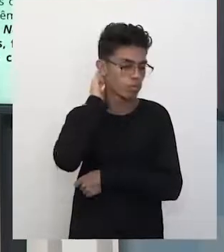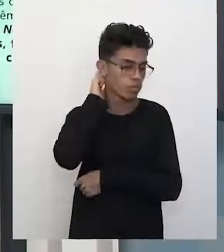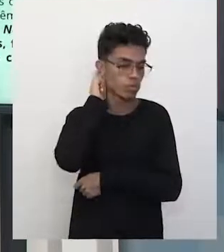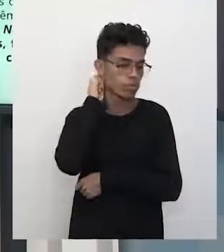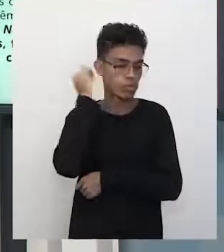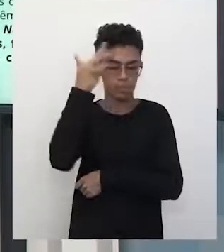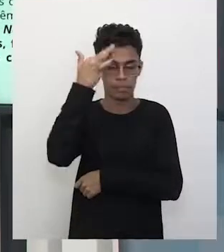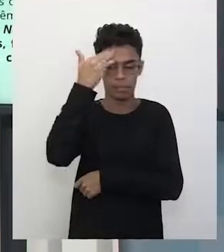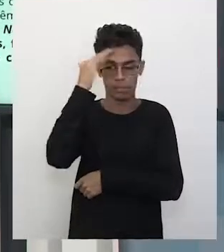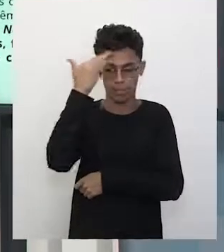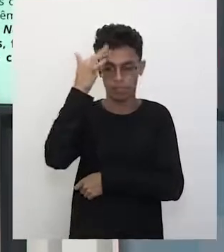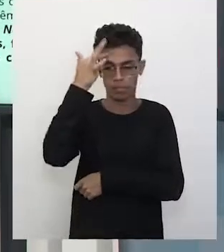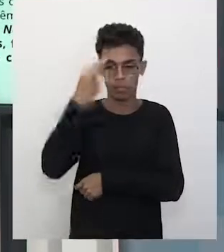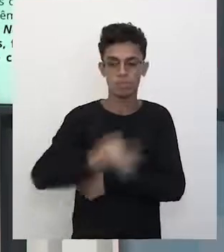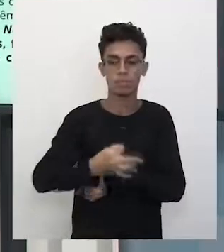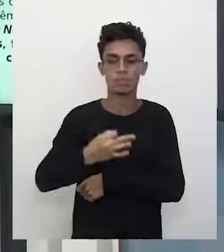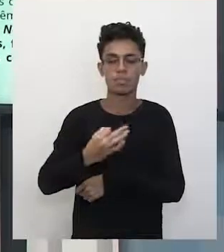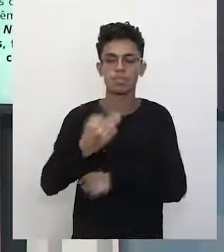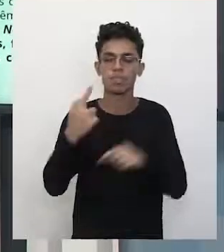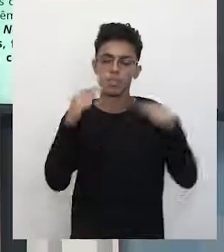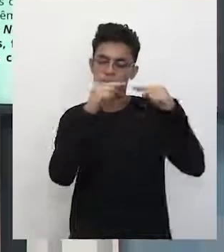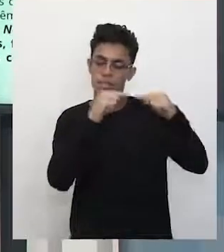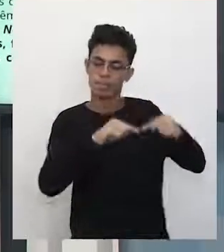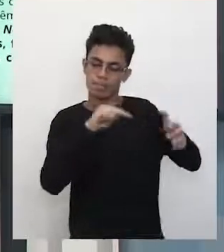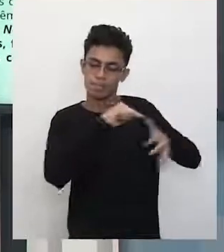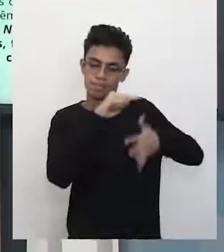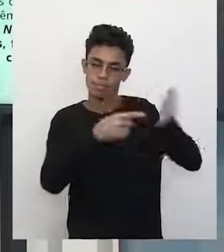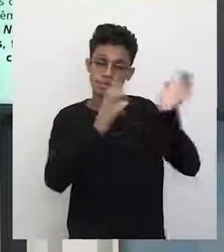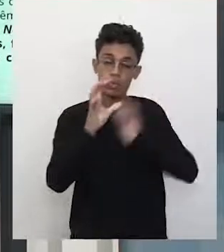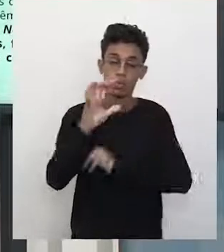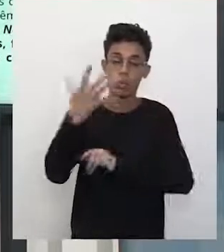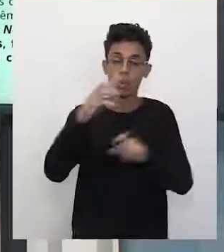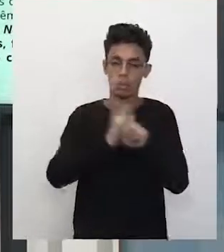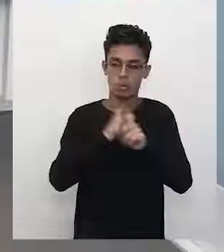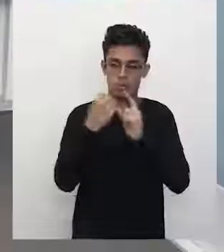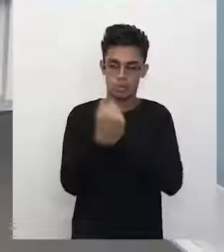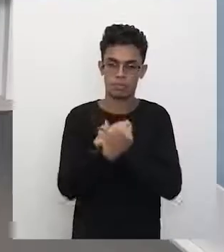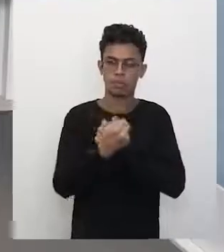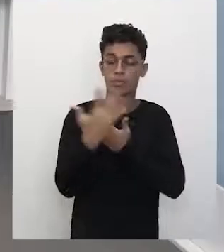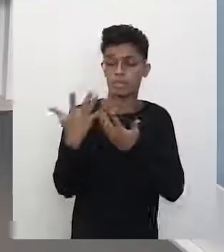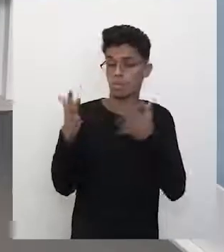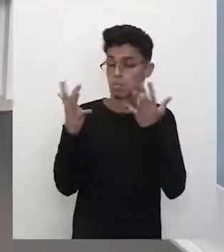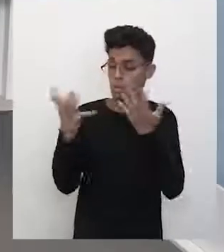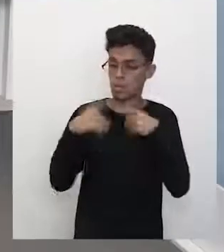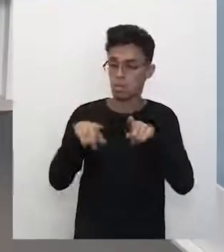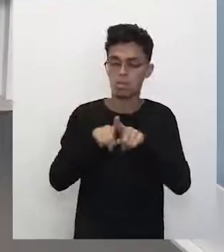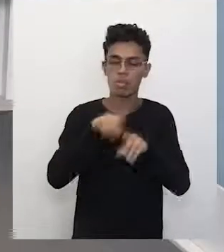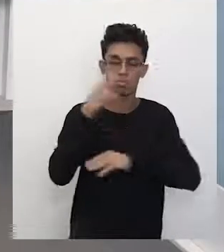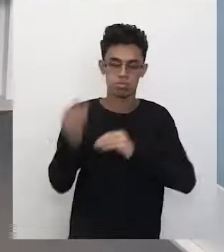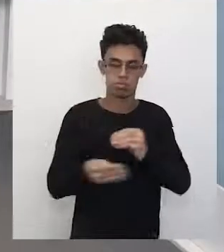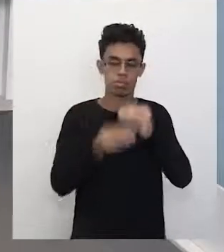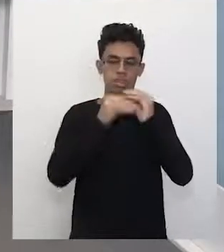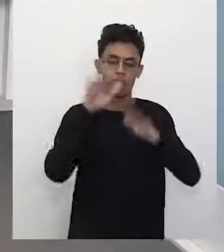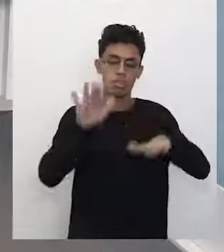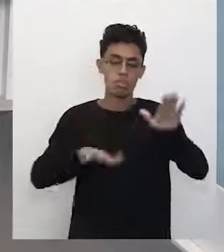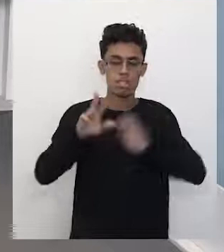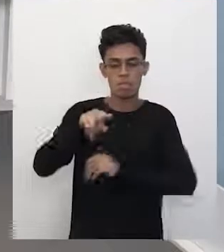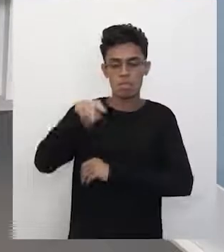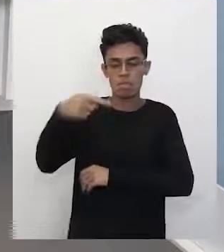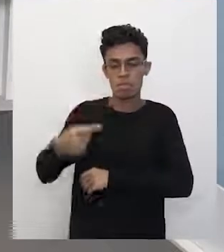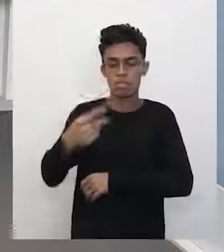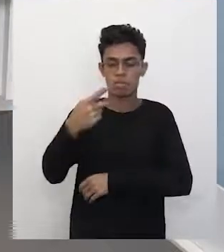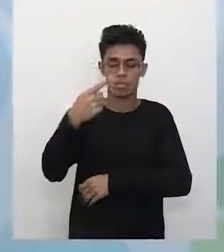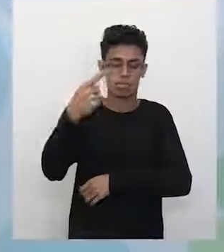a um entendimento, né, sobre esses fenômenos sociais. Eu queria até pontuar que muitas vezes essa questão da pós-verdade é